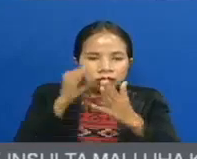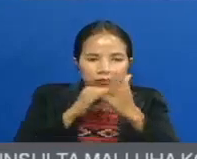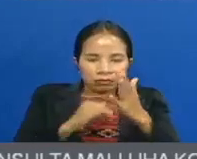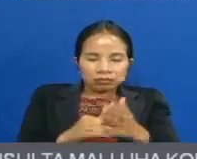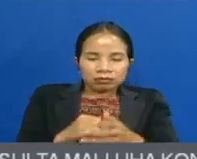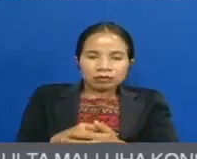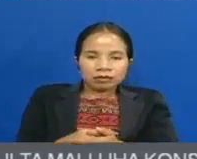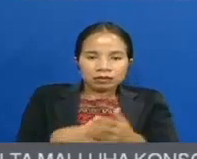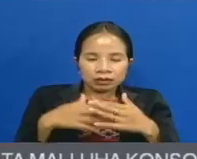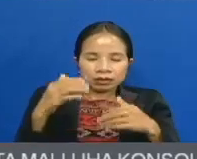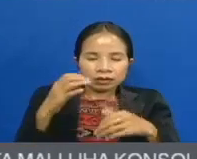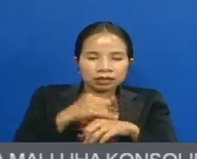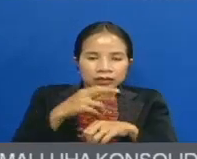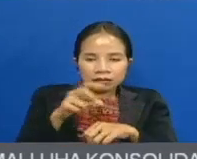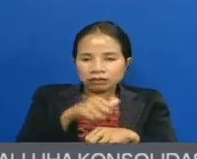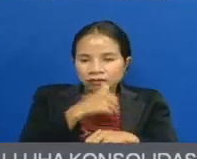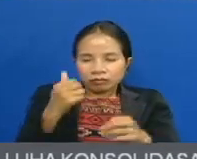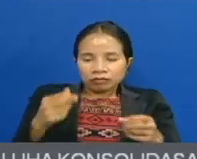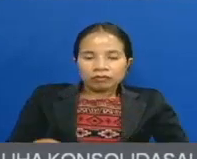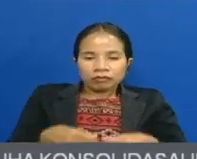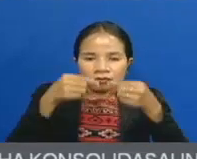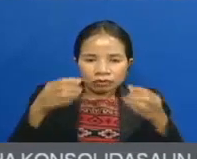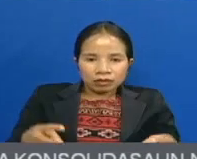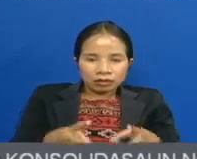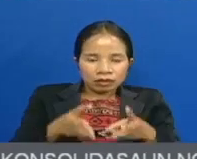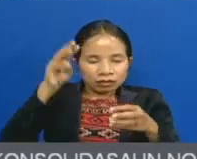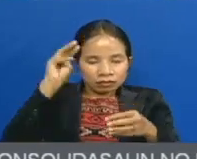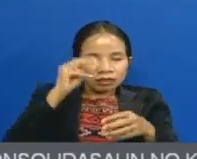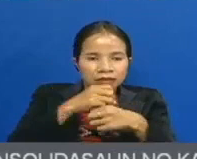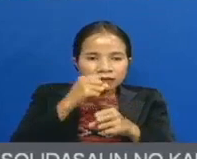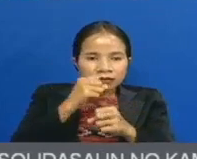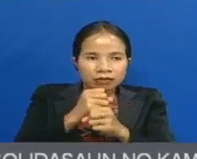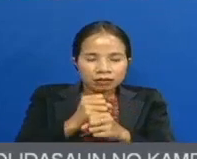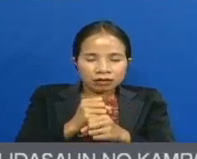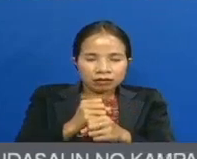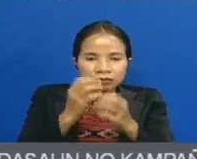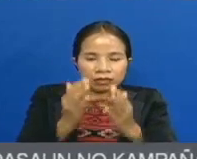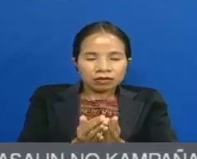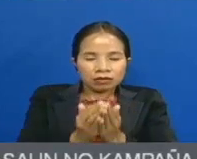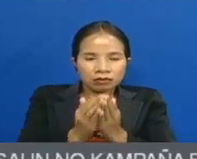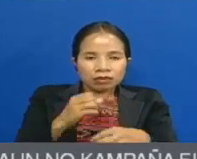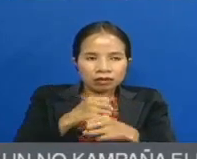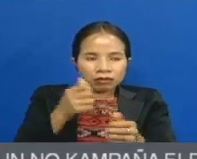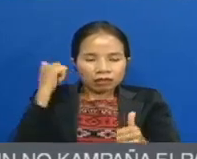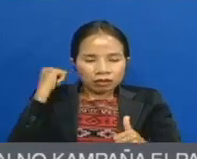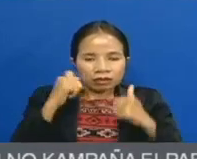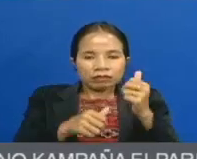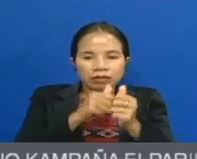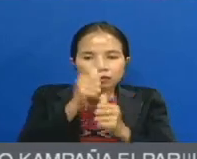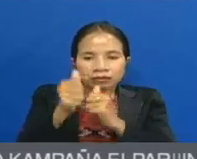instrumento internacional balum nebe fodalam ba ministério atuhalo enumeração barro nebe halo atividade pescas